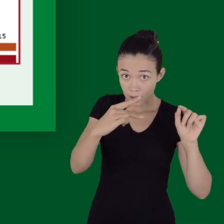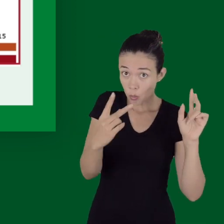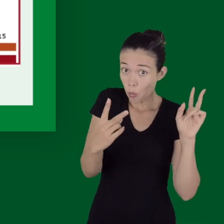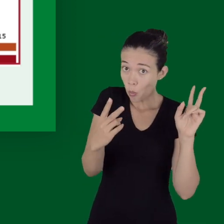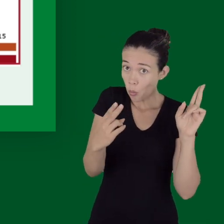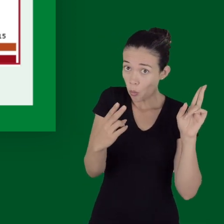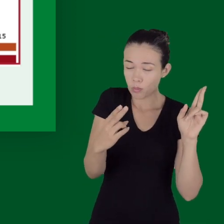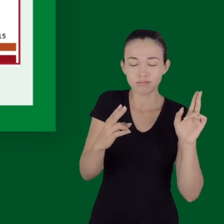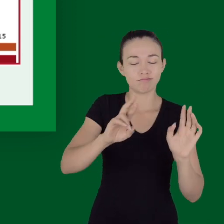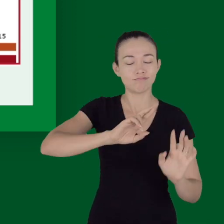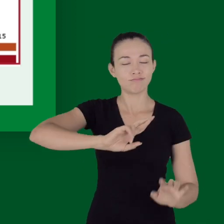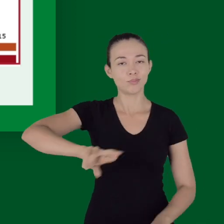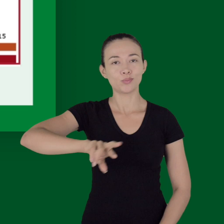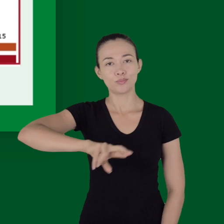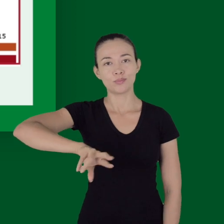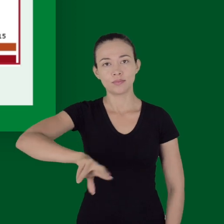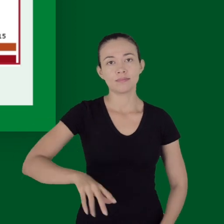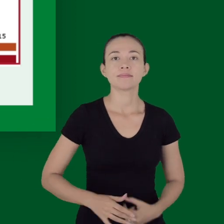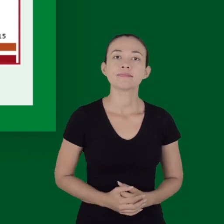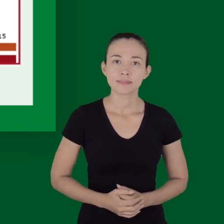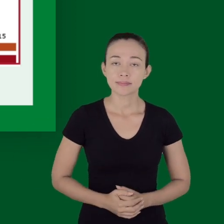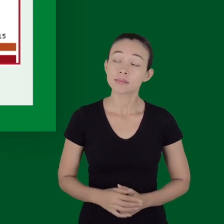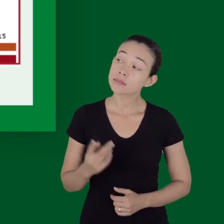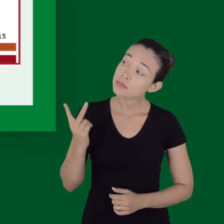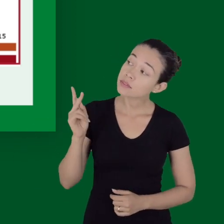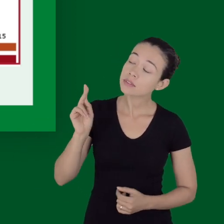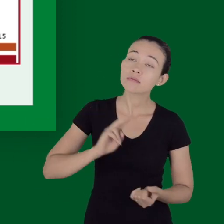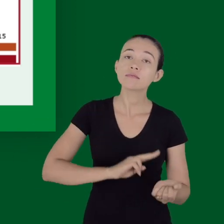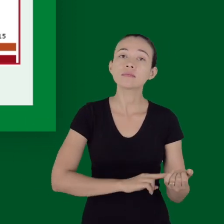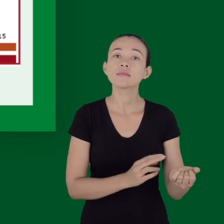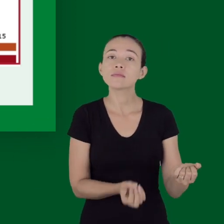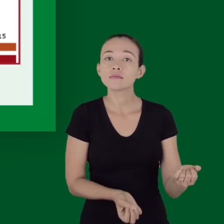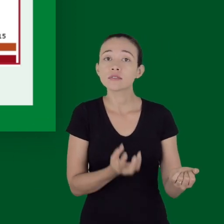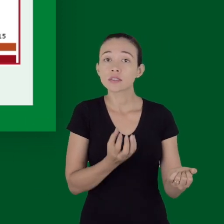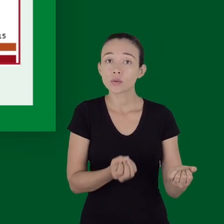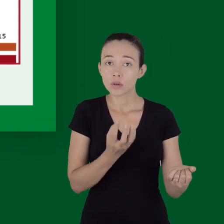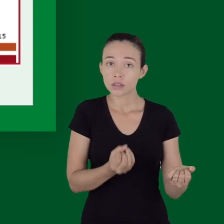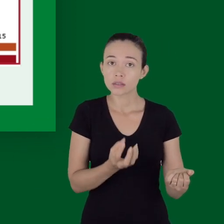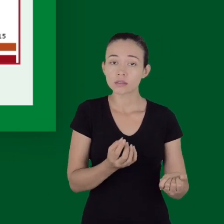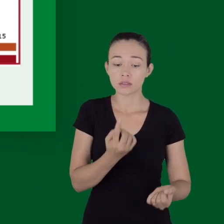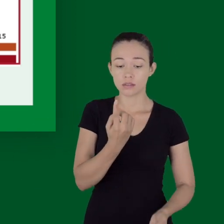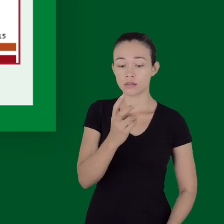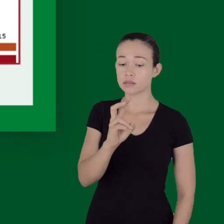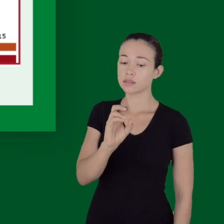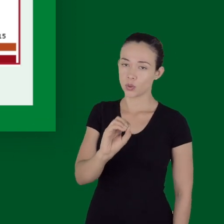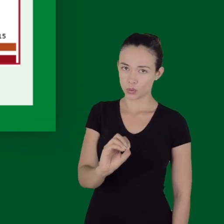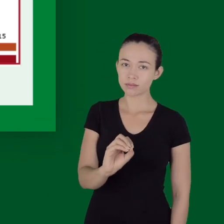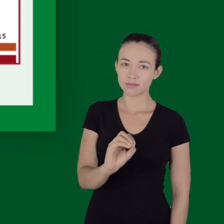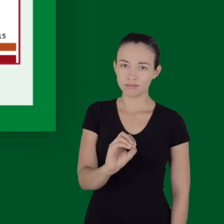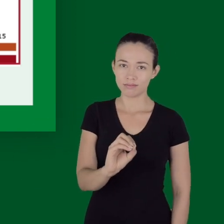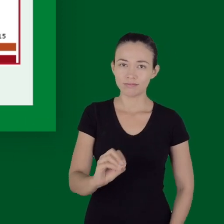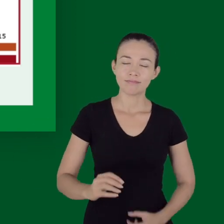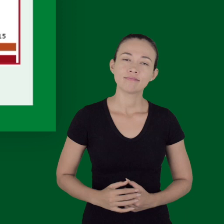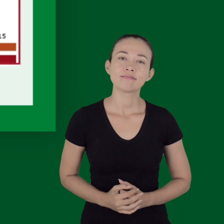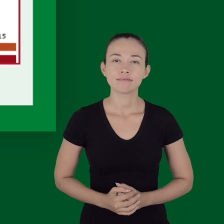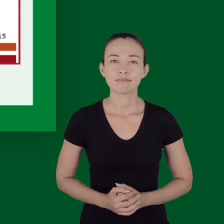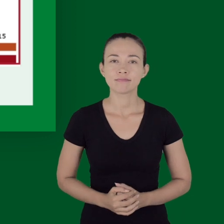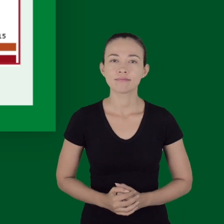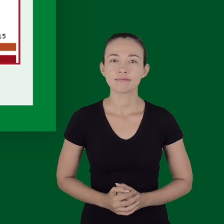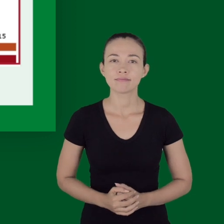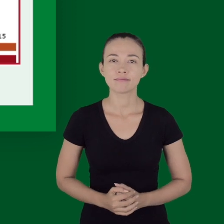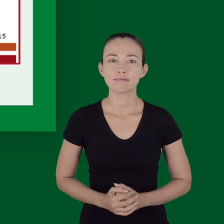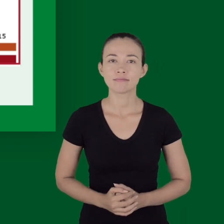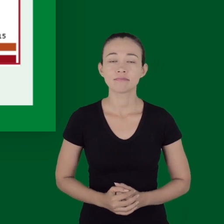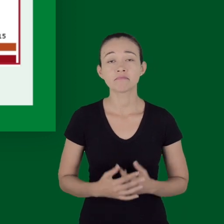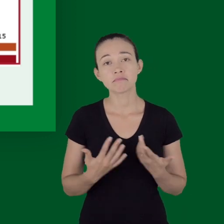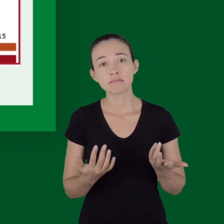gente consegue, quando a gente consegue ver que a frequência é ou 150 ou 75, né? A gente já pensa num